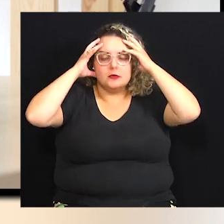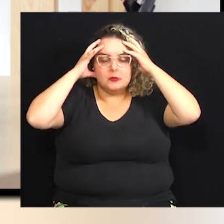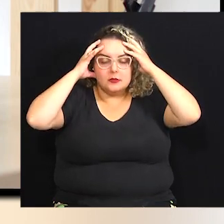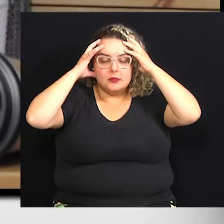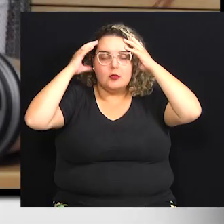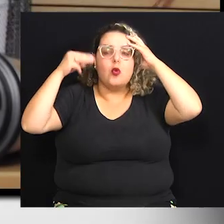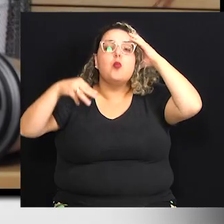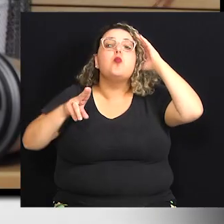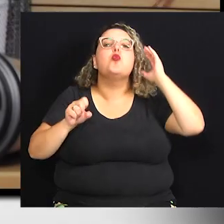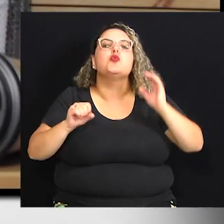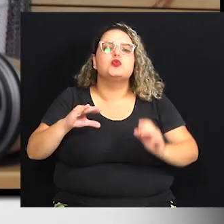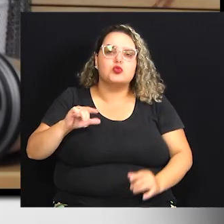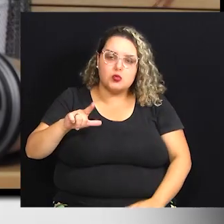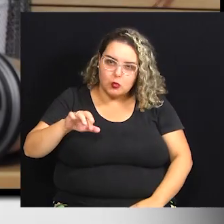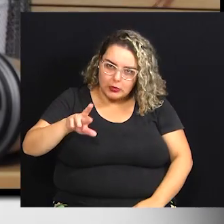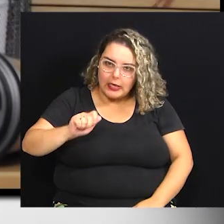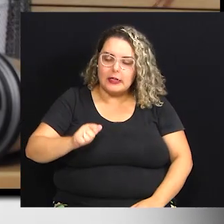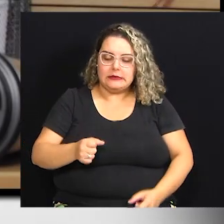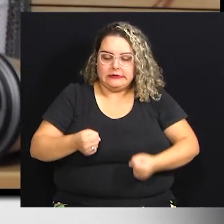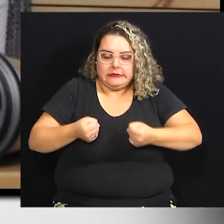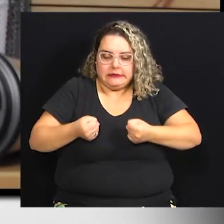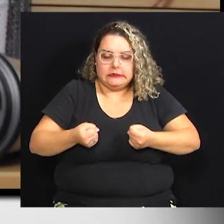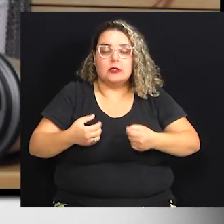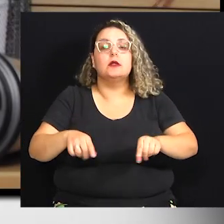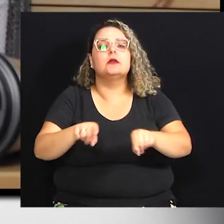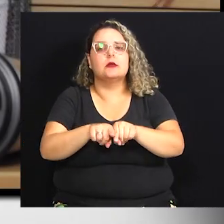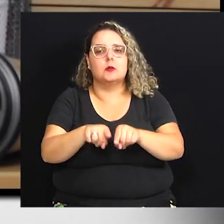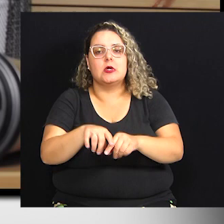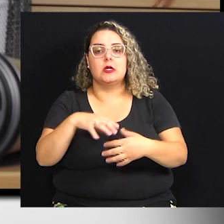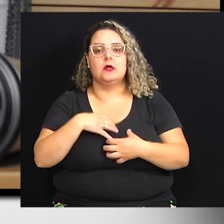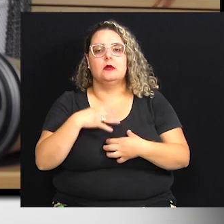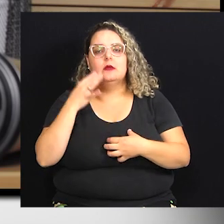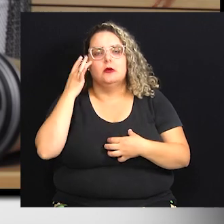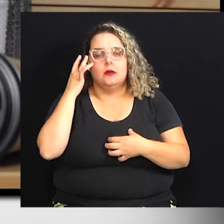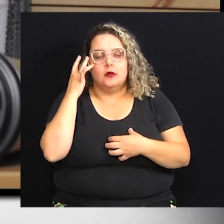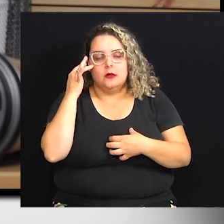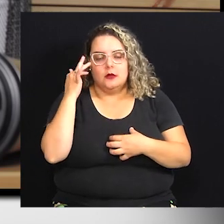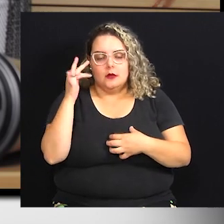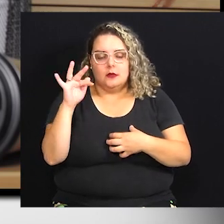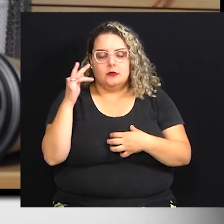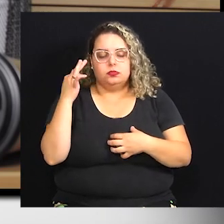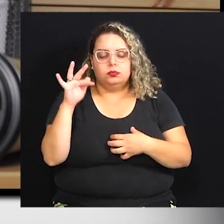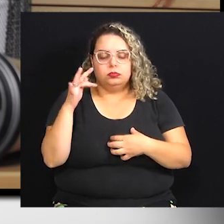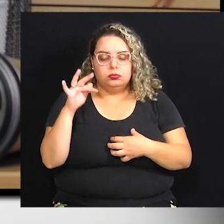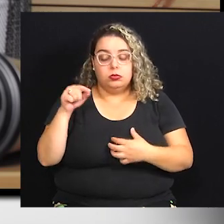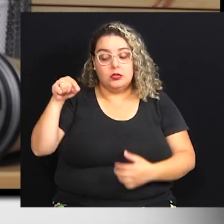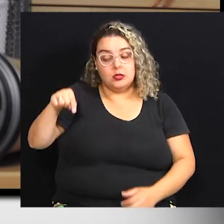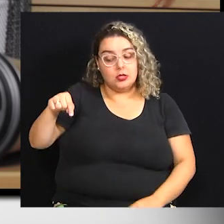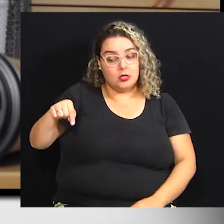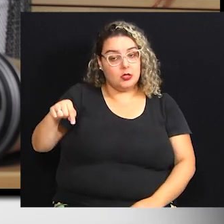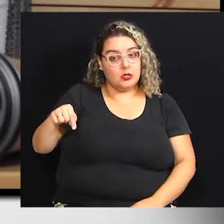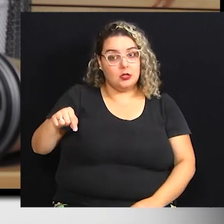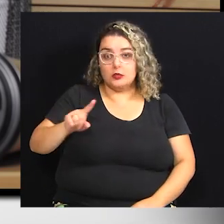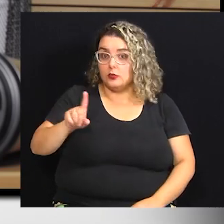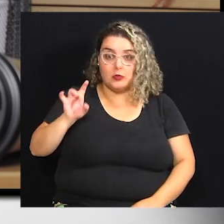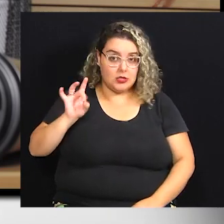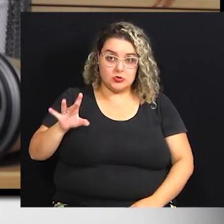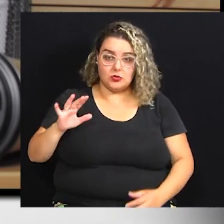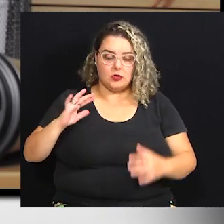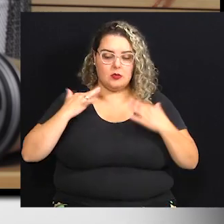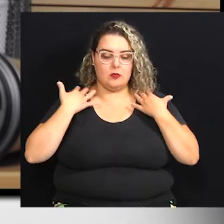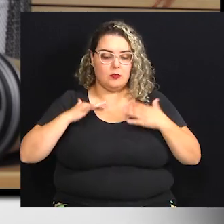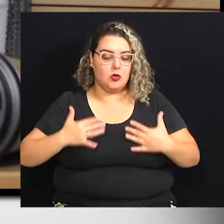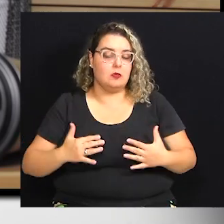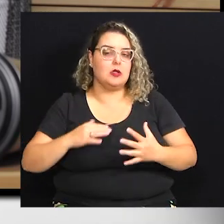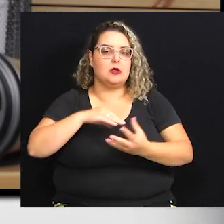do crânio. Então, essa tensão muscular também traz essa sensação de dor. Já a enxaqueca, não necessariamente a